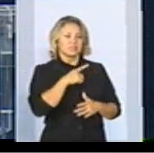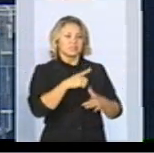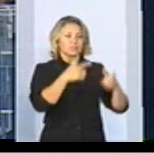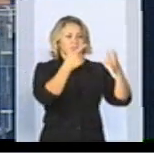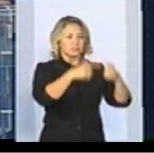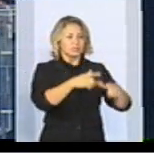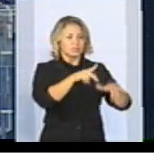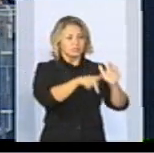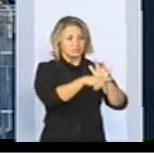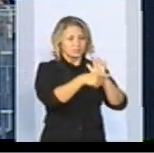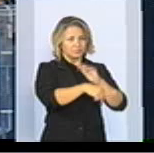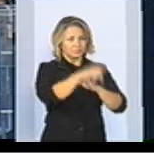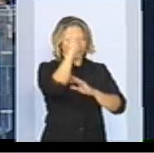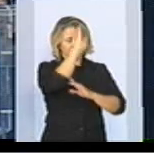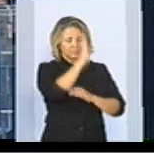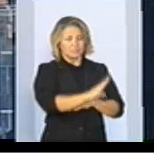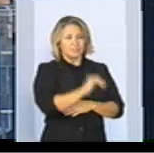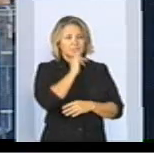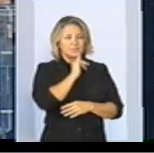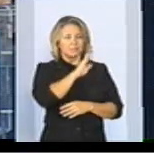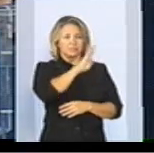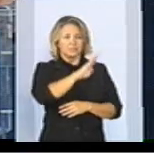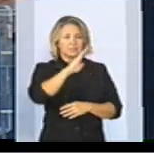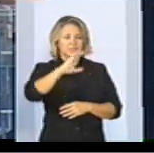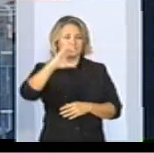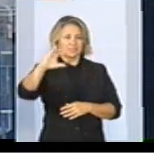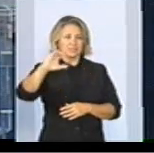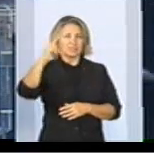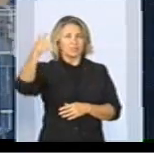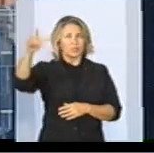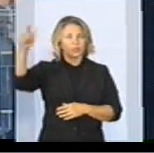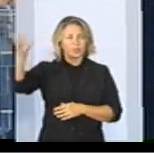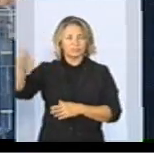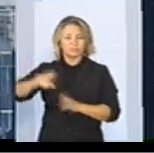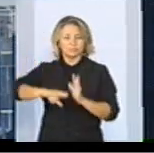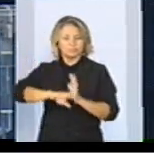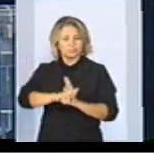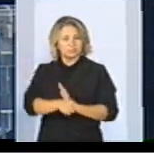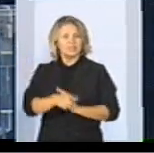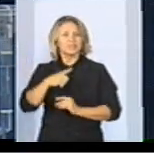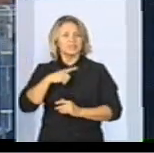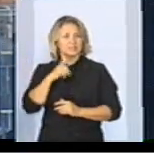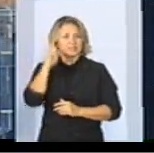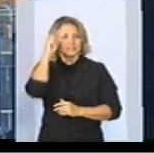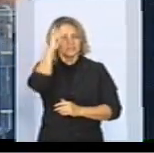Brasil, sendo recentemente a BBC e o Eurochannel. Enfim, estamos com